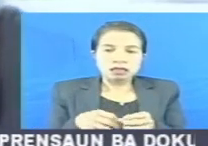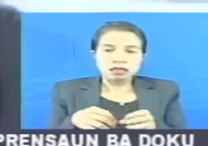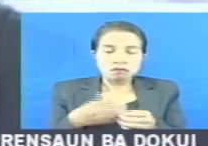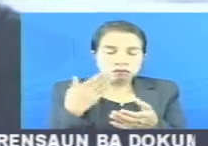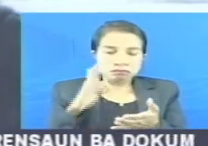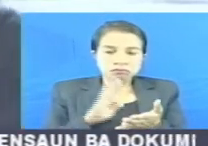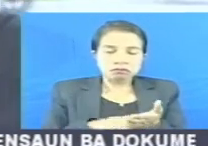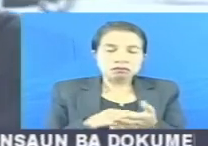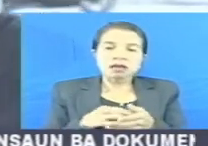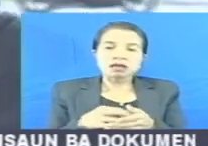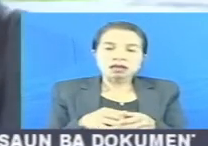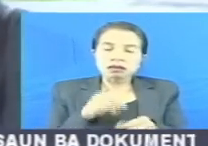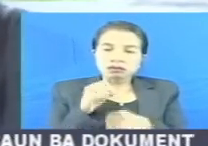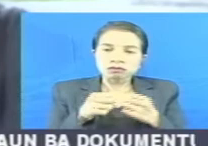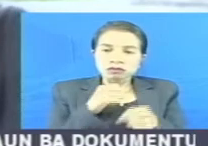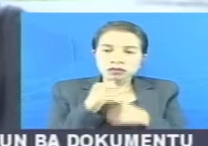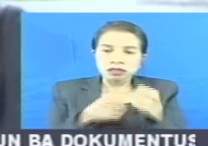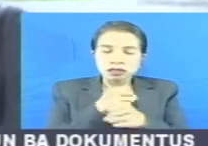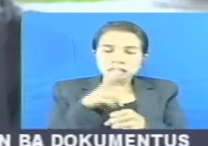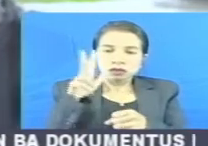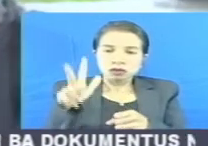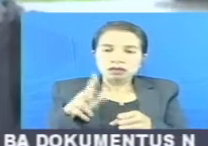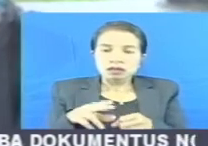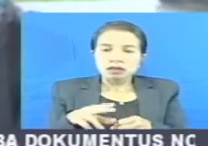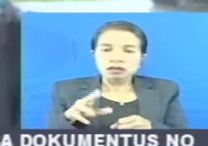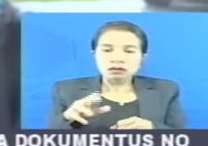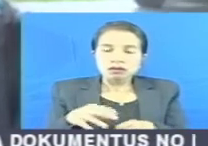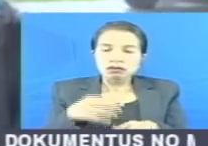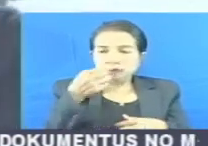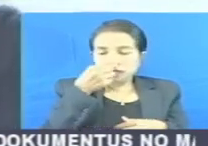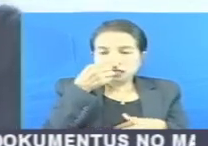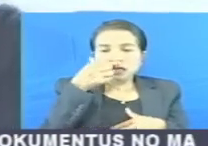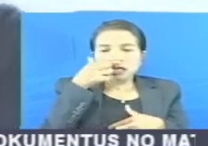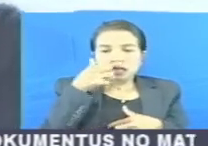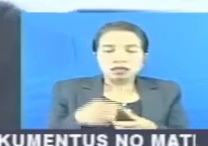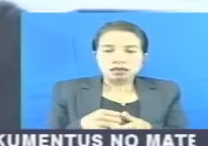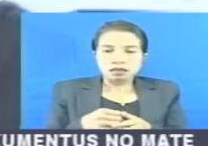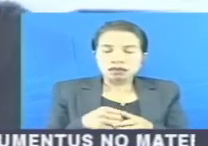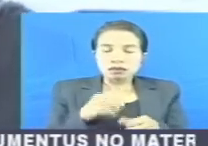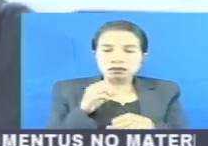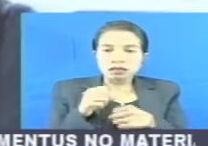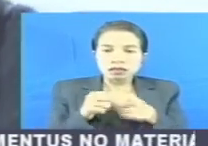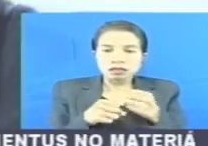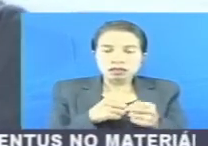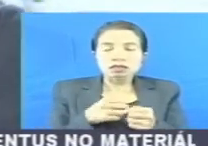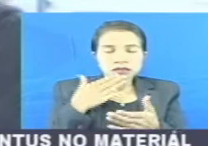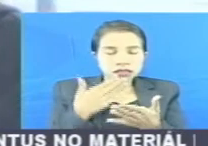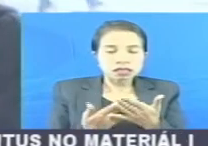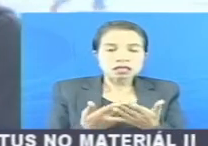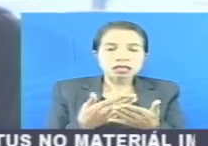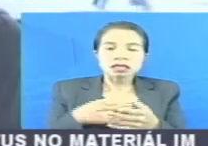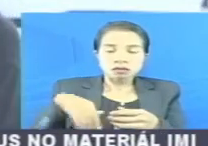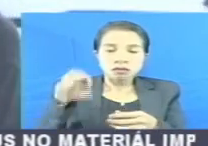tolune ne moris de oxigen. O remate setital, setital der. Ne iskotu tamba. Ne quando dia ne bauma